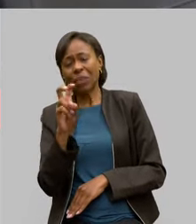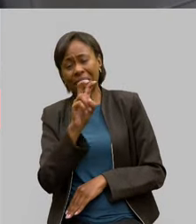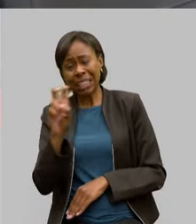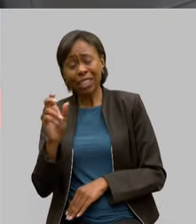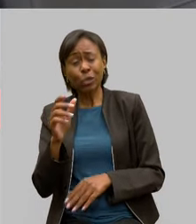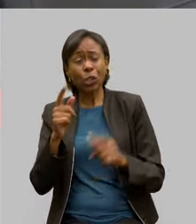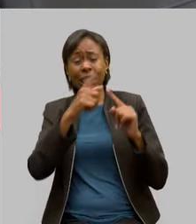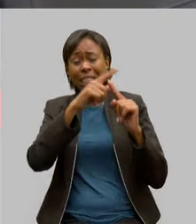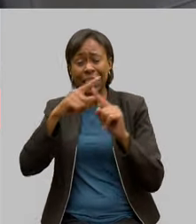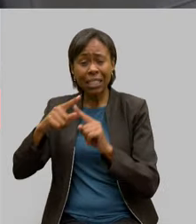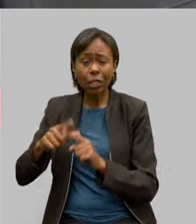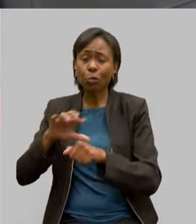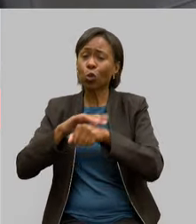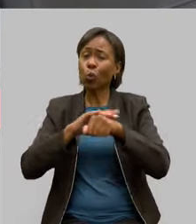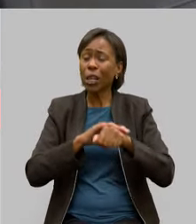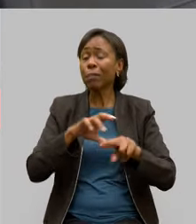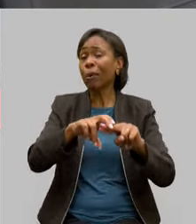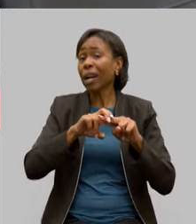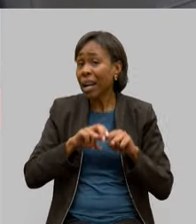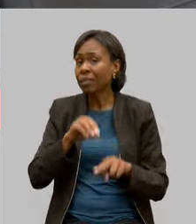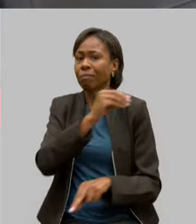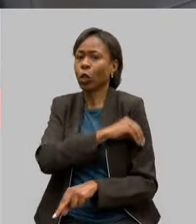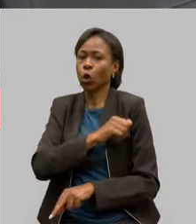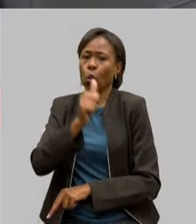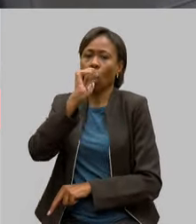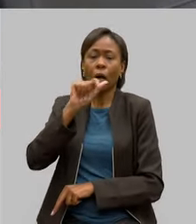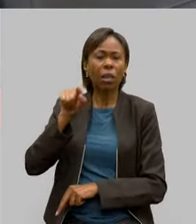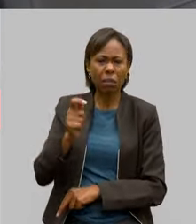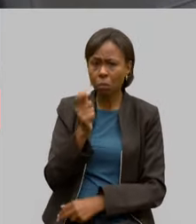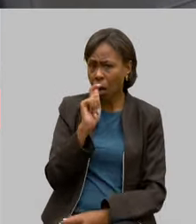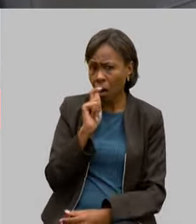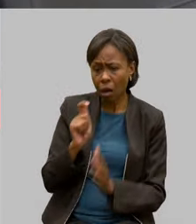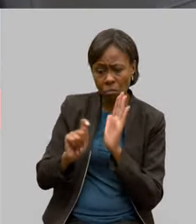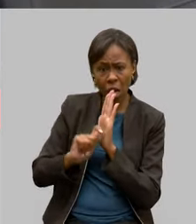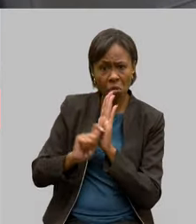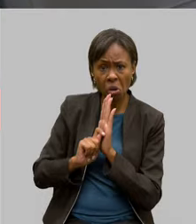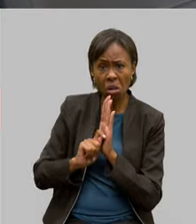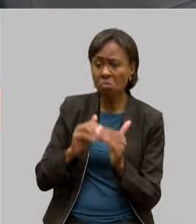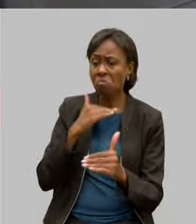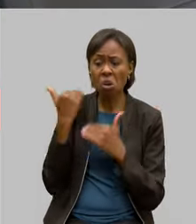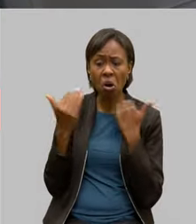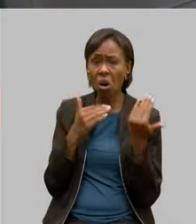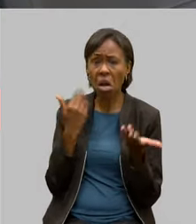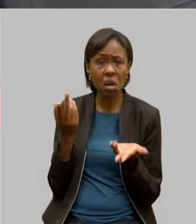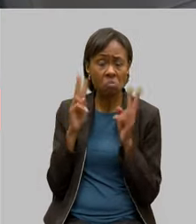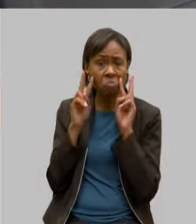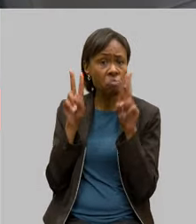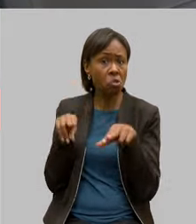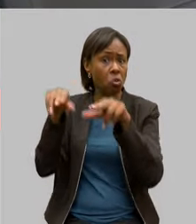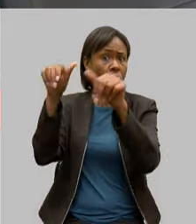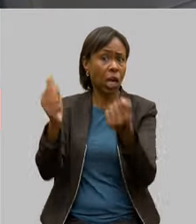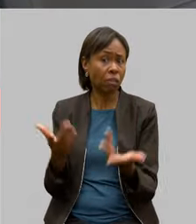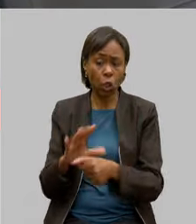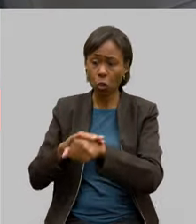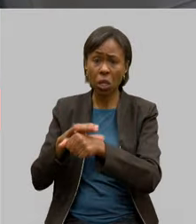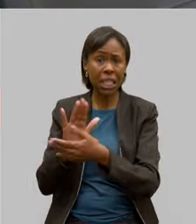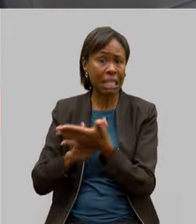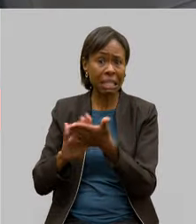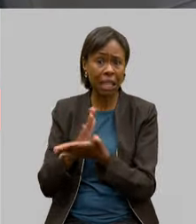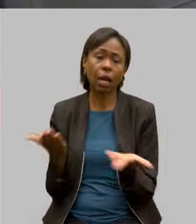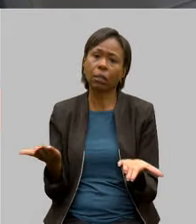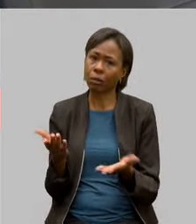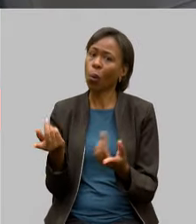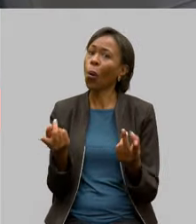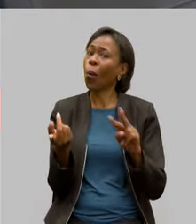é o álcool e eu nunca vi ninguém morrer nem ter doença por conta disso pelo contrário agora eu tô vindo é curar então muito